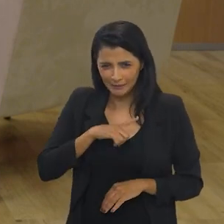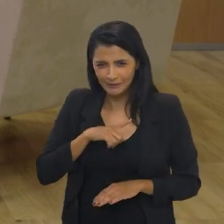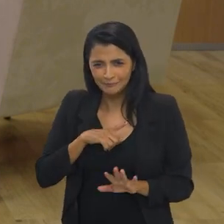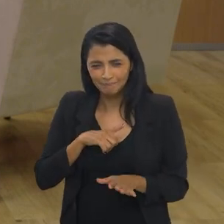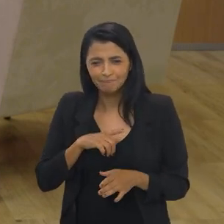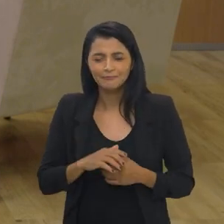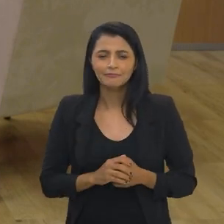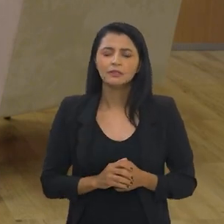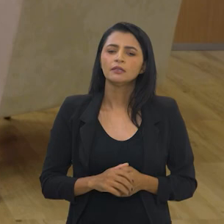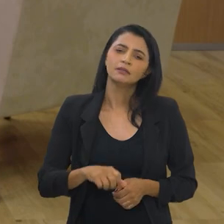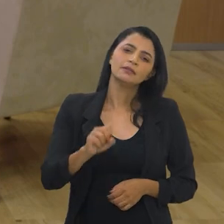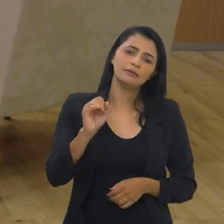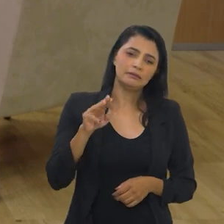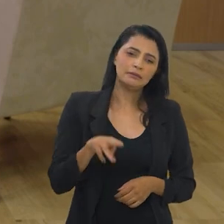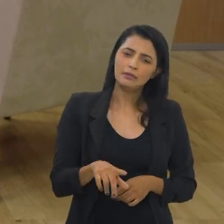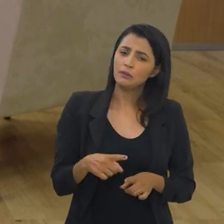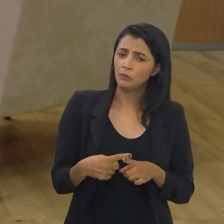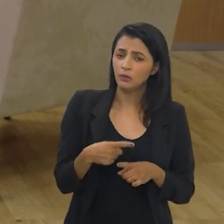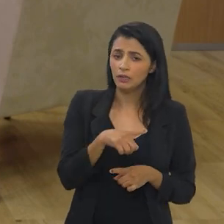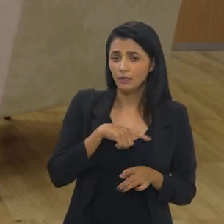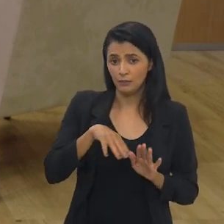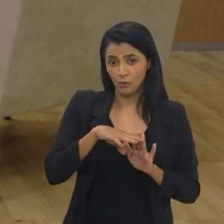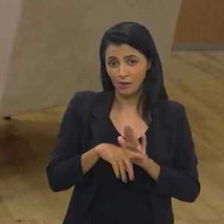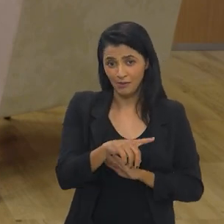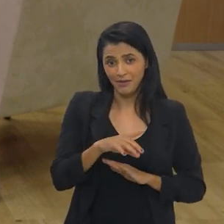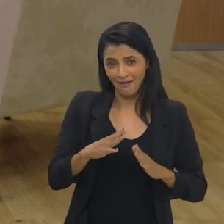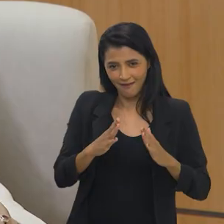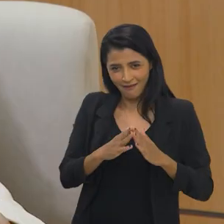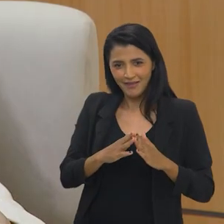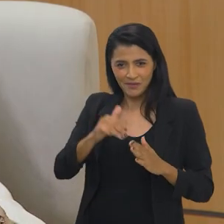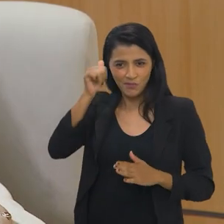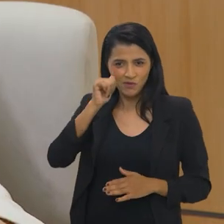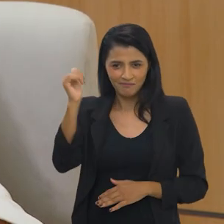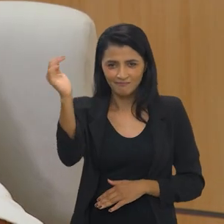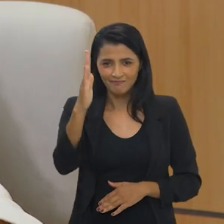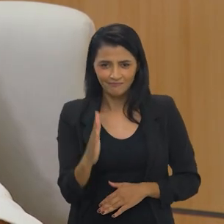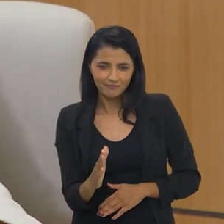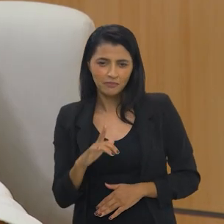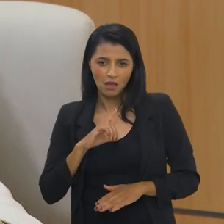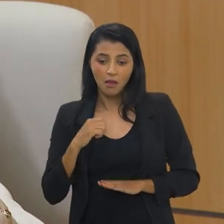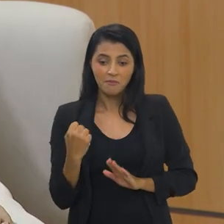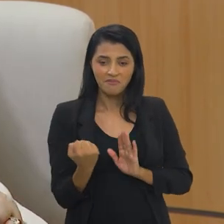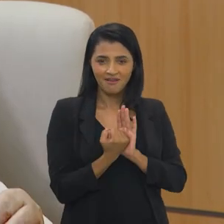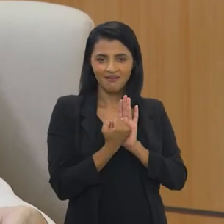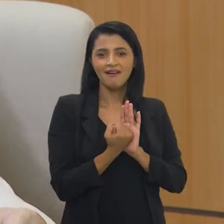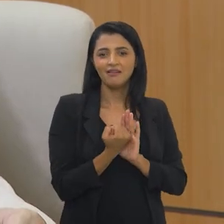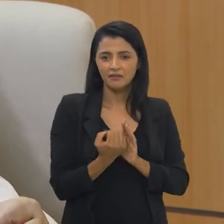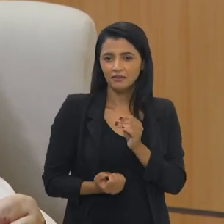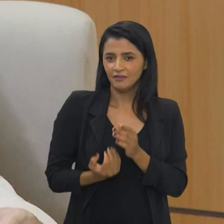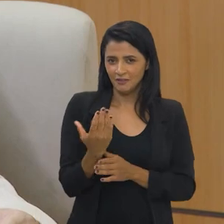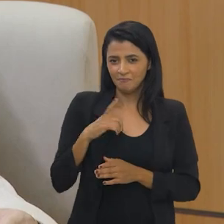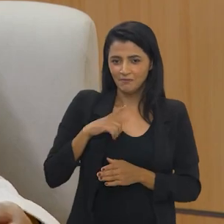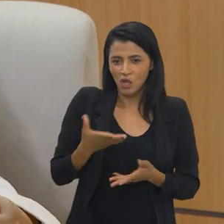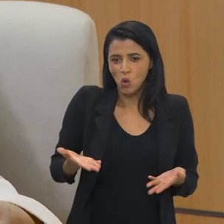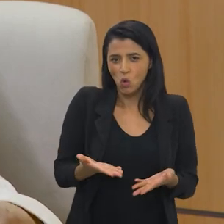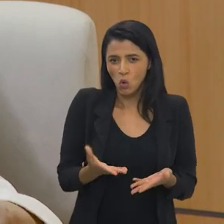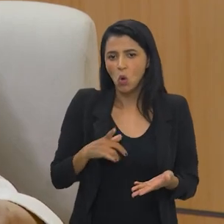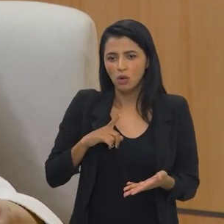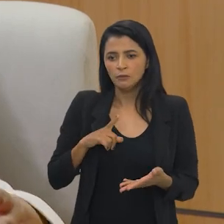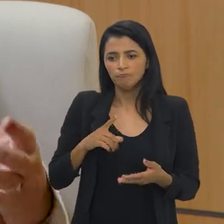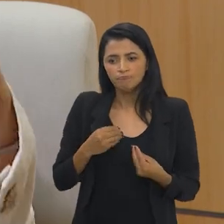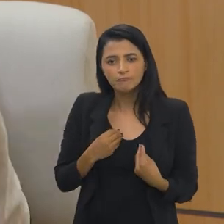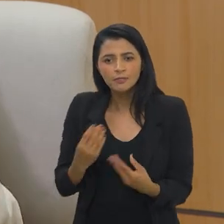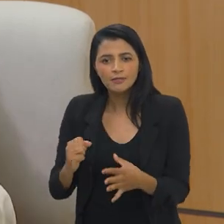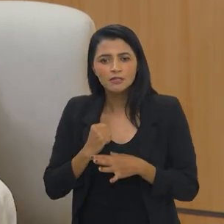né tenho tenho um carinho porque assim a casa da mulher brasileira ela é uma marca que veio e